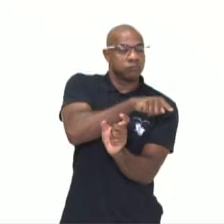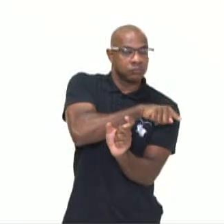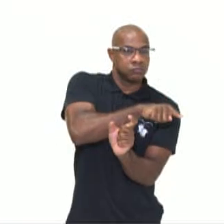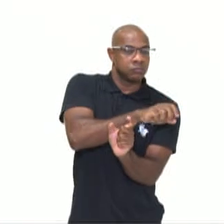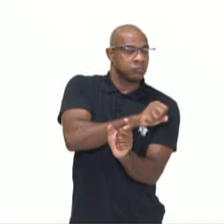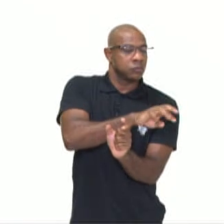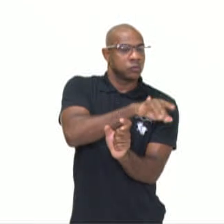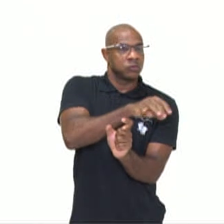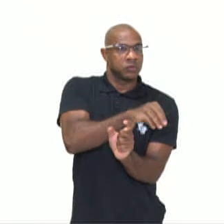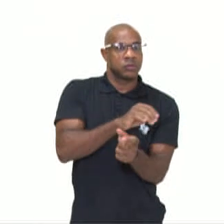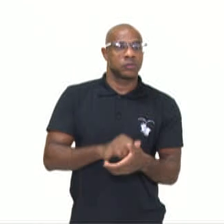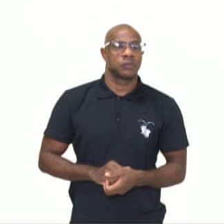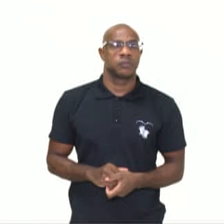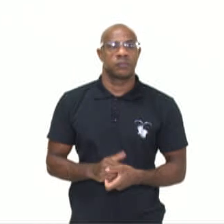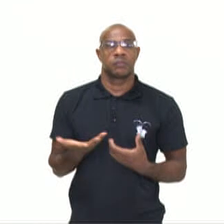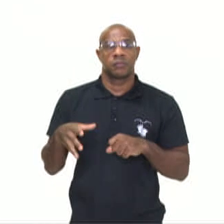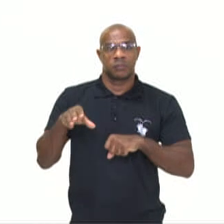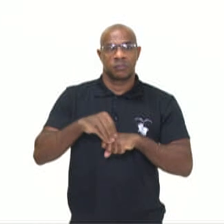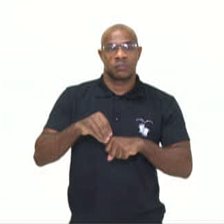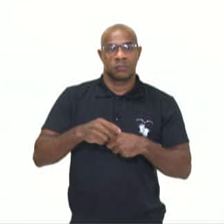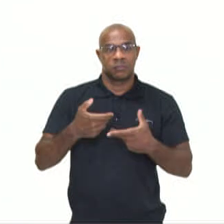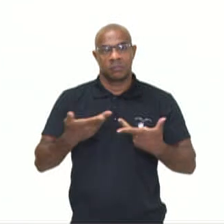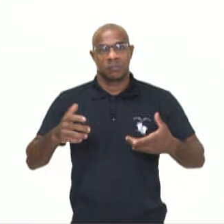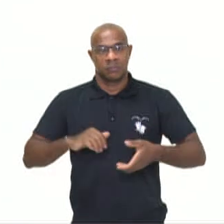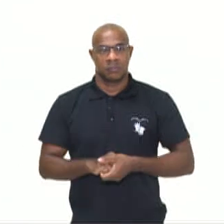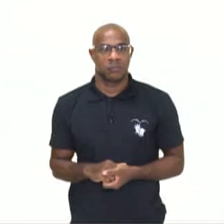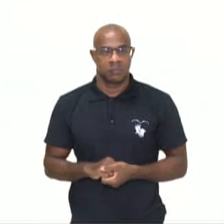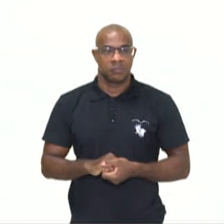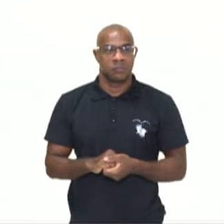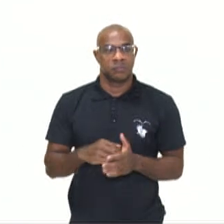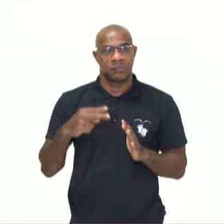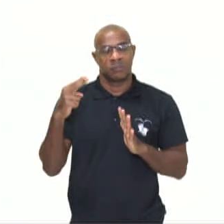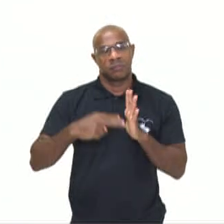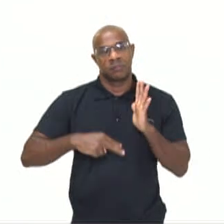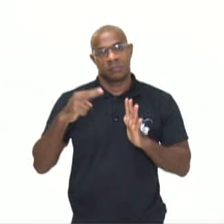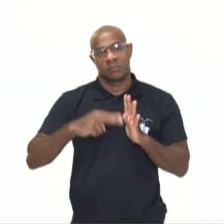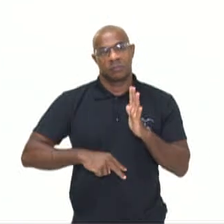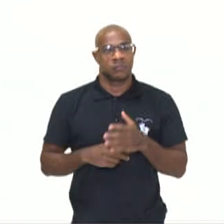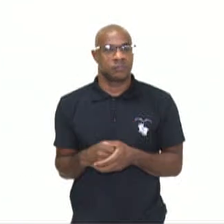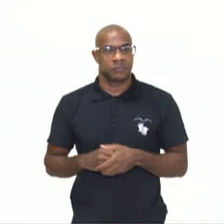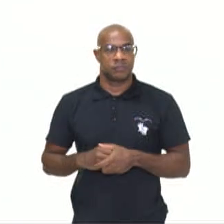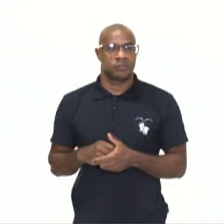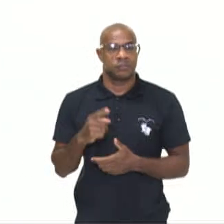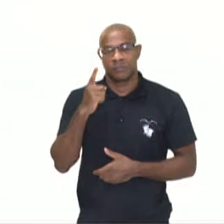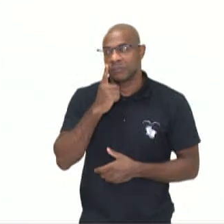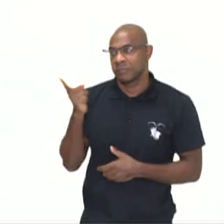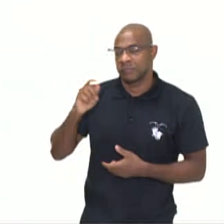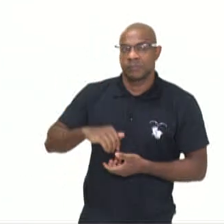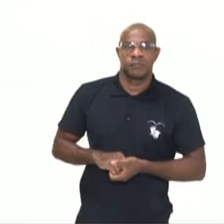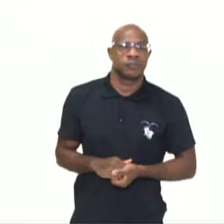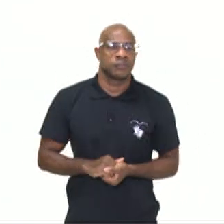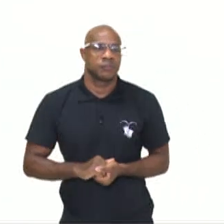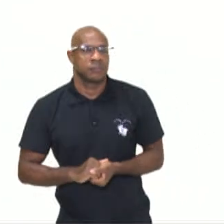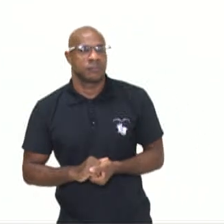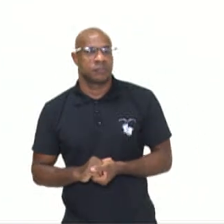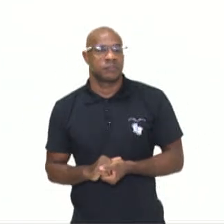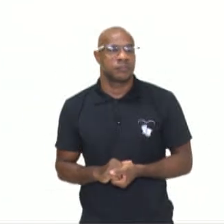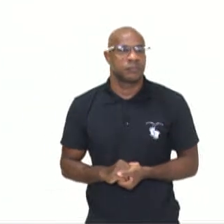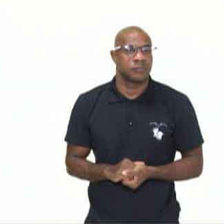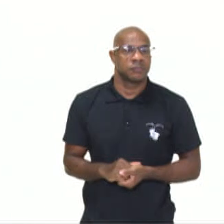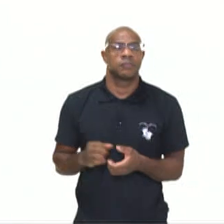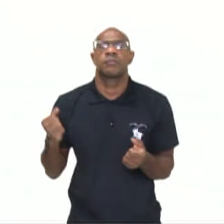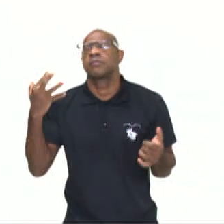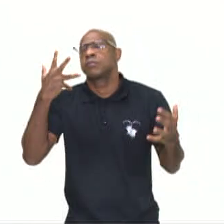Com base nesses conhecimentos recapitulados, vamos à leitura de alguns versos. Preste atenção. Como são belos